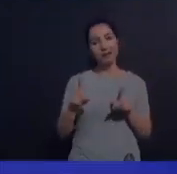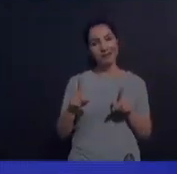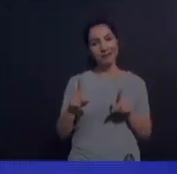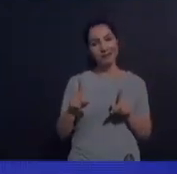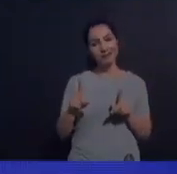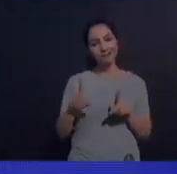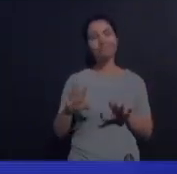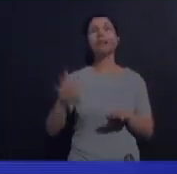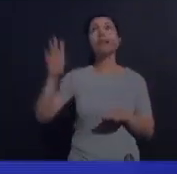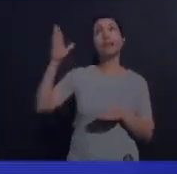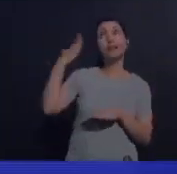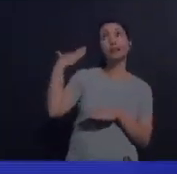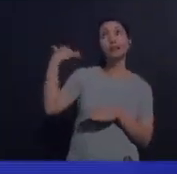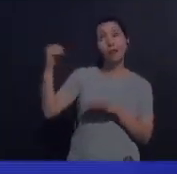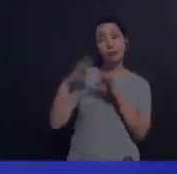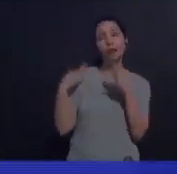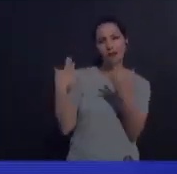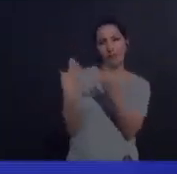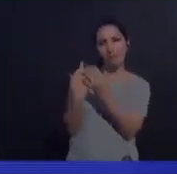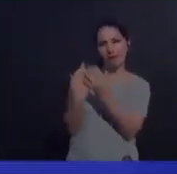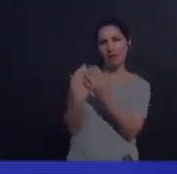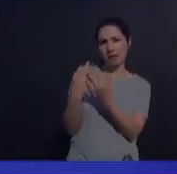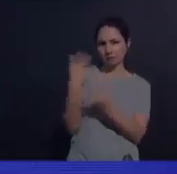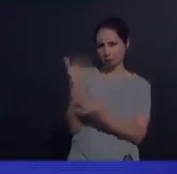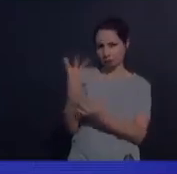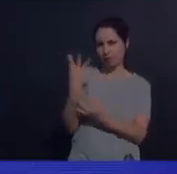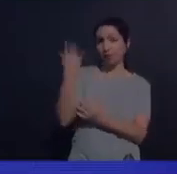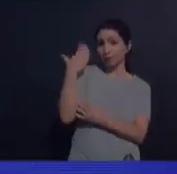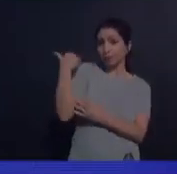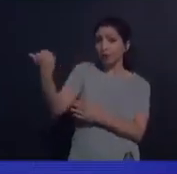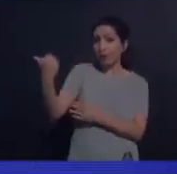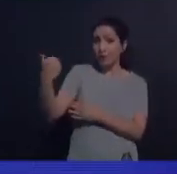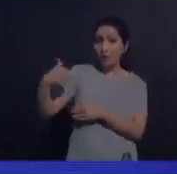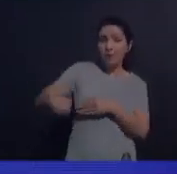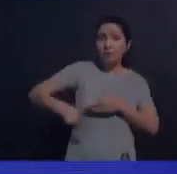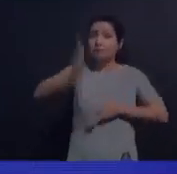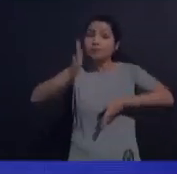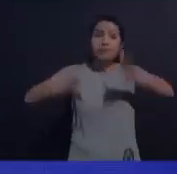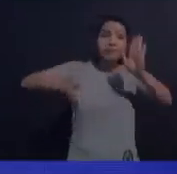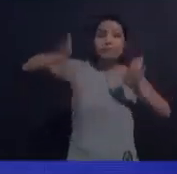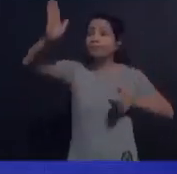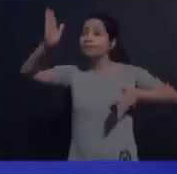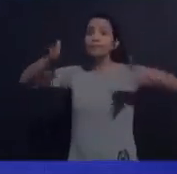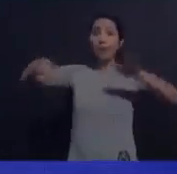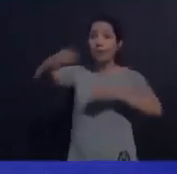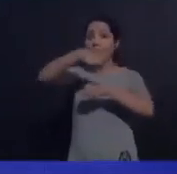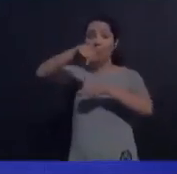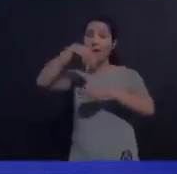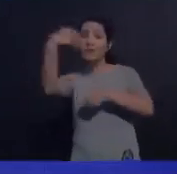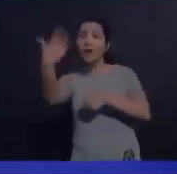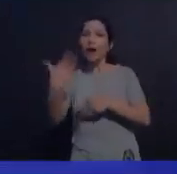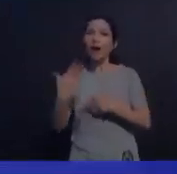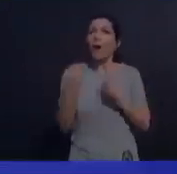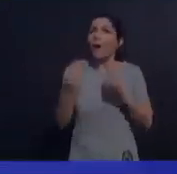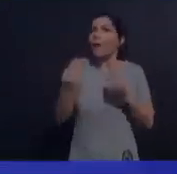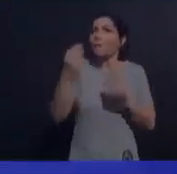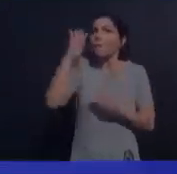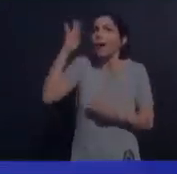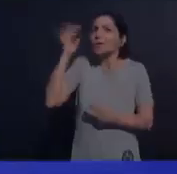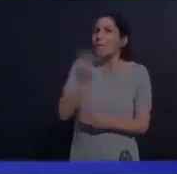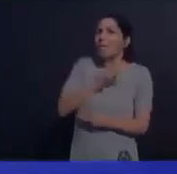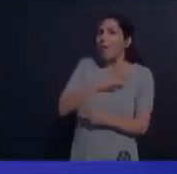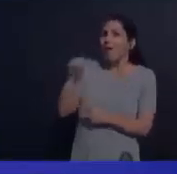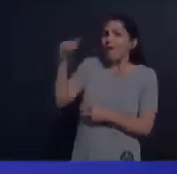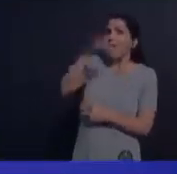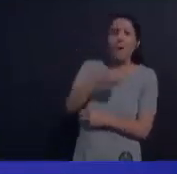pra pôr pra pregar a palavra de deus como que eu vou ter medo de avião gente eu posso ter medo de avião um